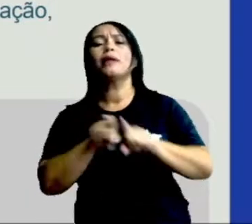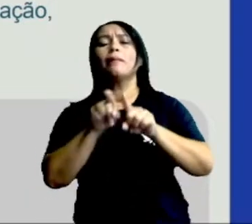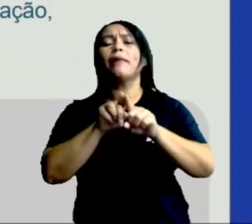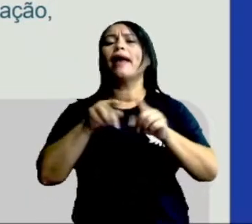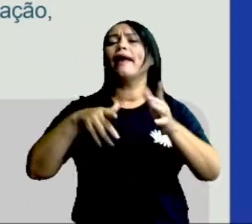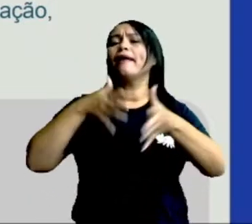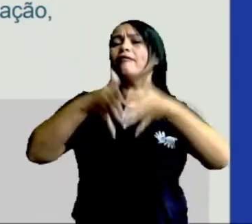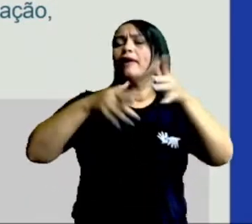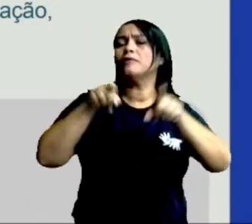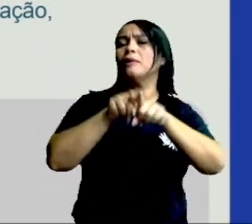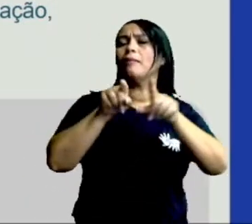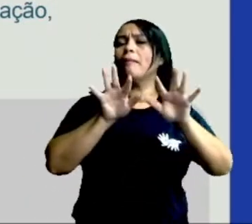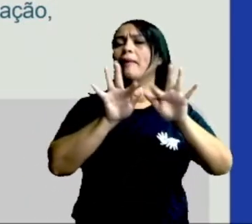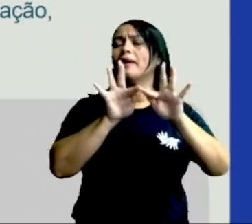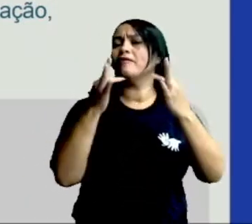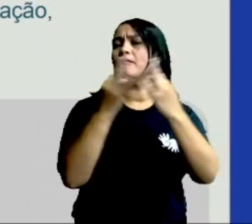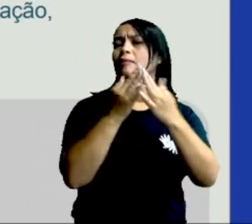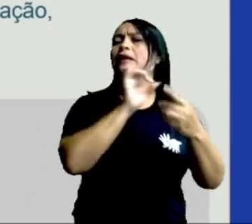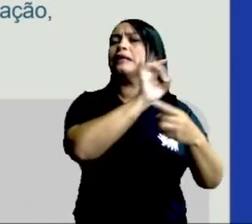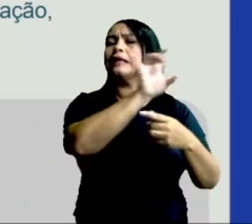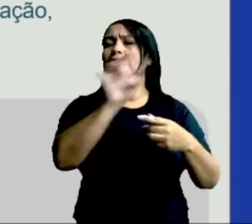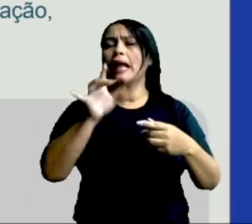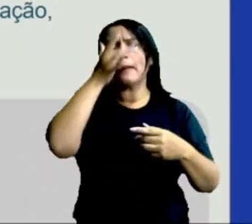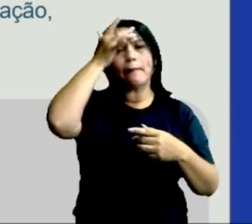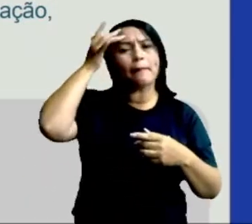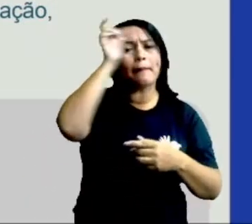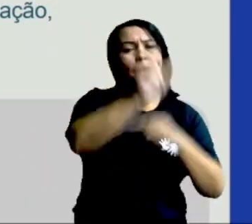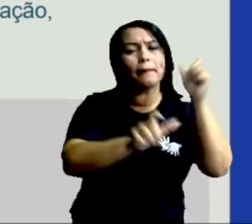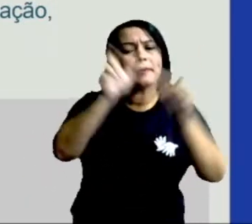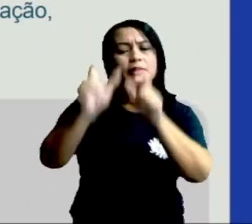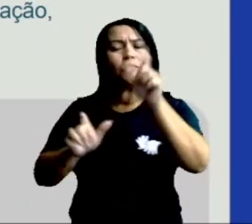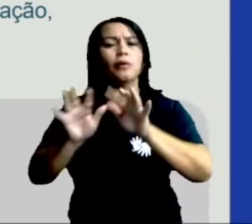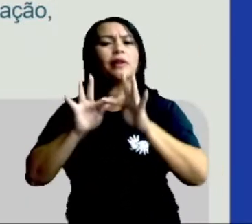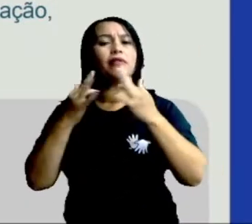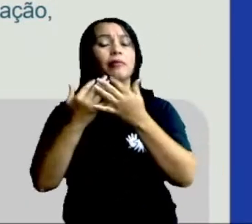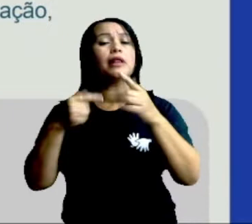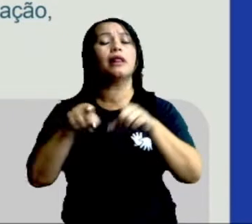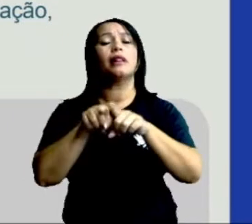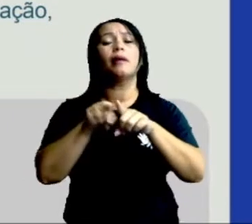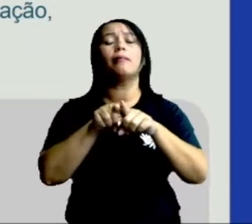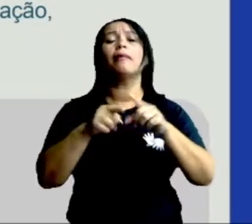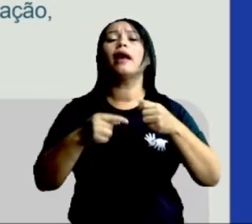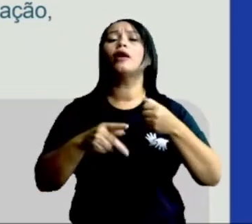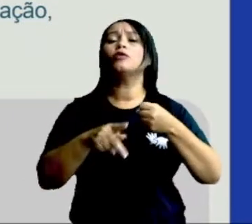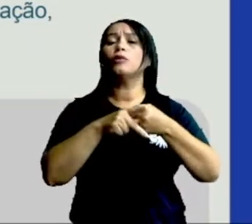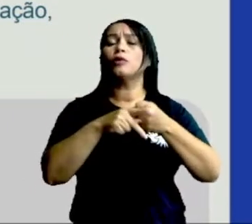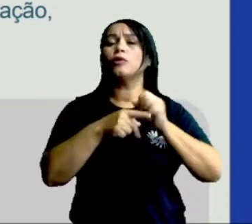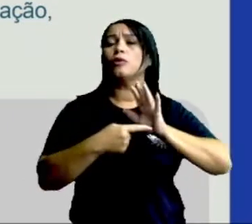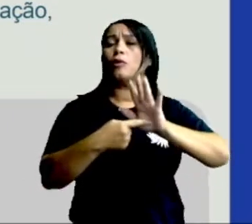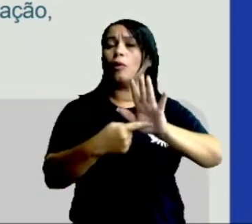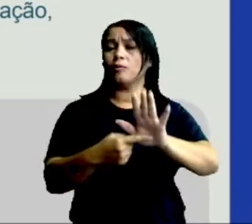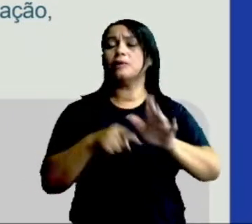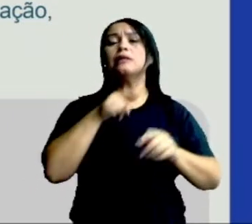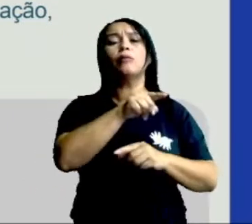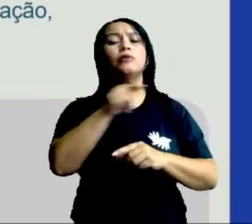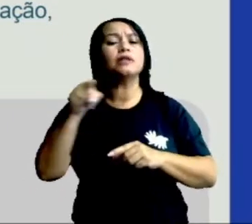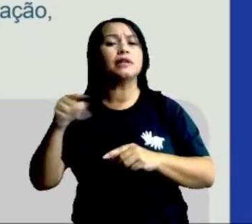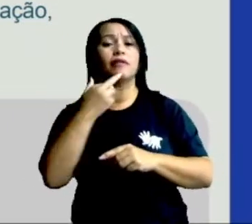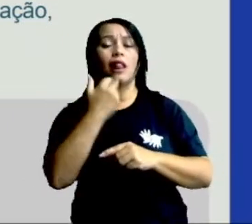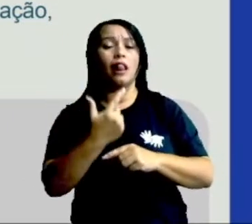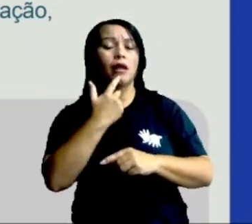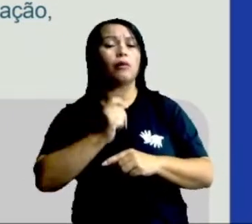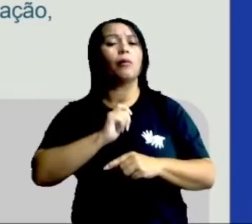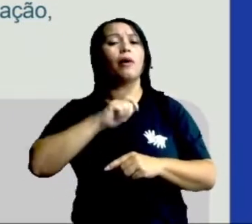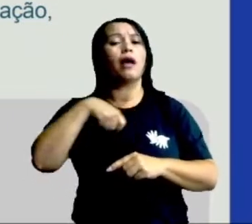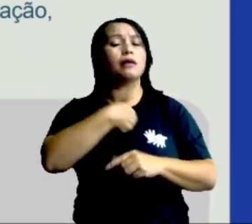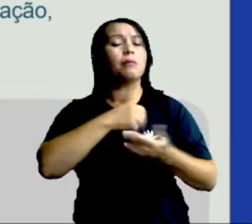espanhol, né? O nome de cada pessoa da família, aprender sobre os pronomes demonstrativos em língua espanhola, desenvolver